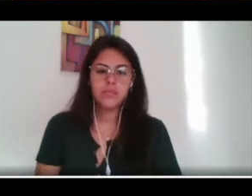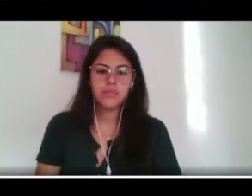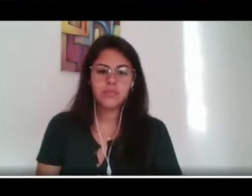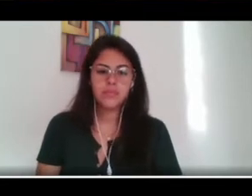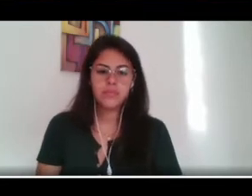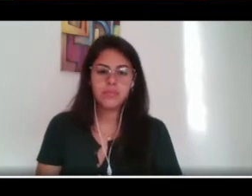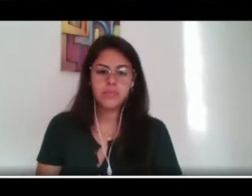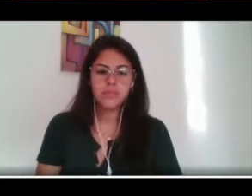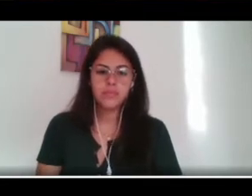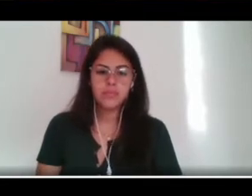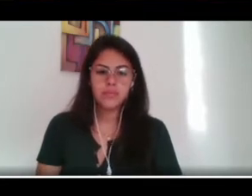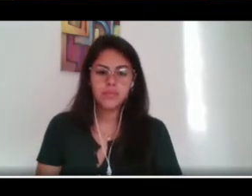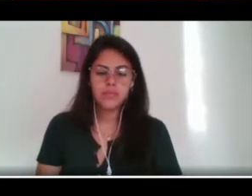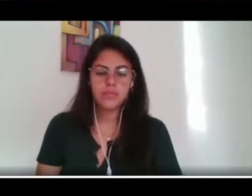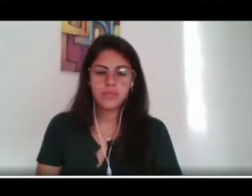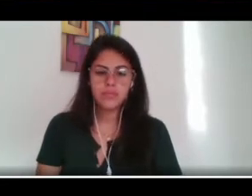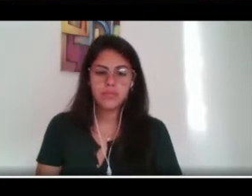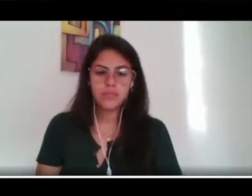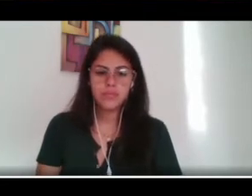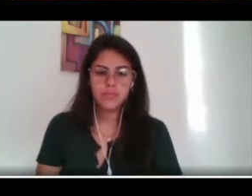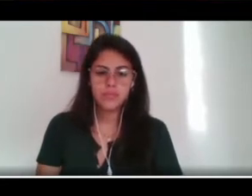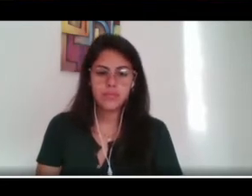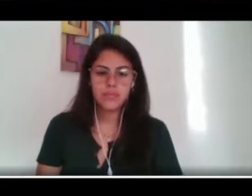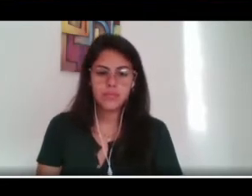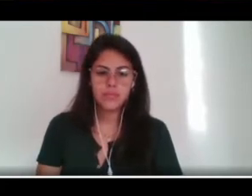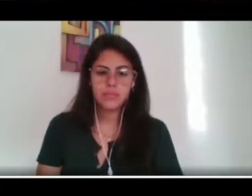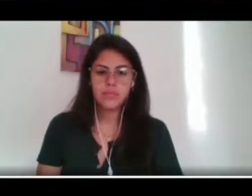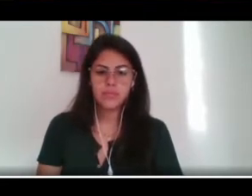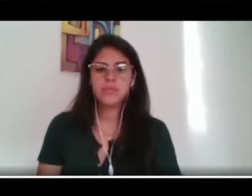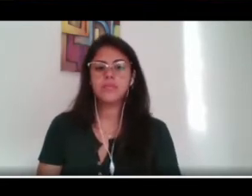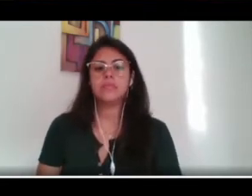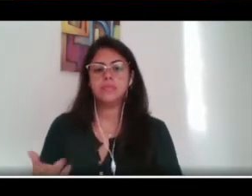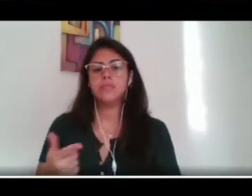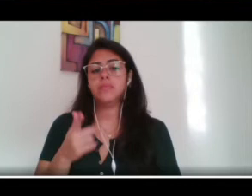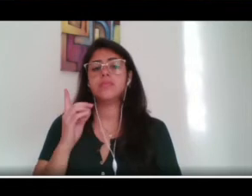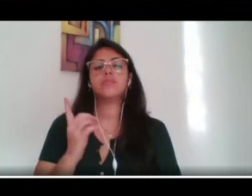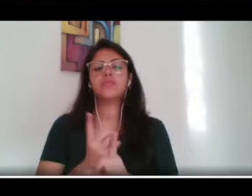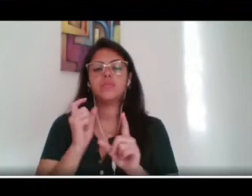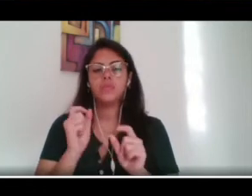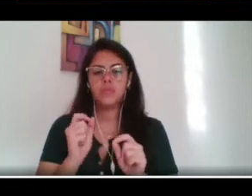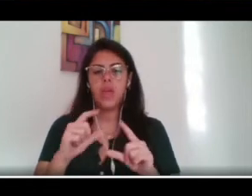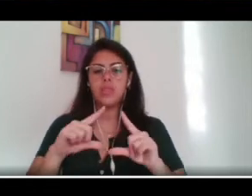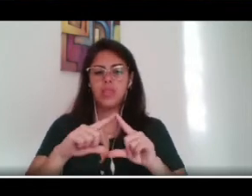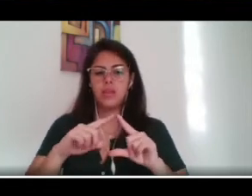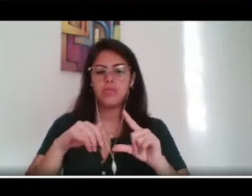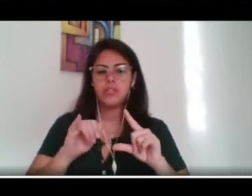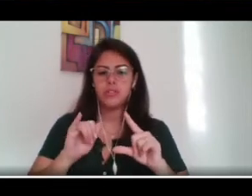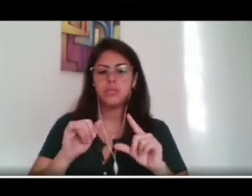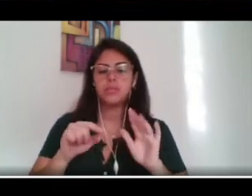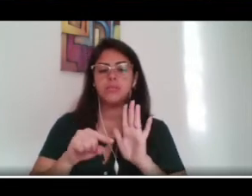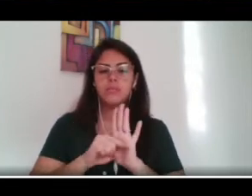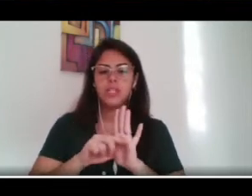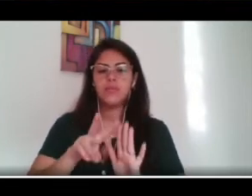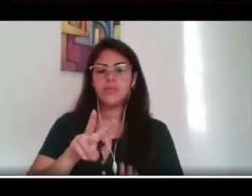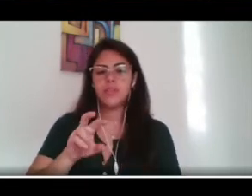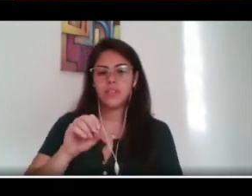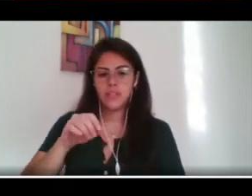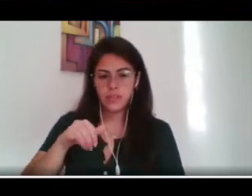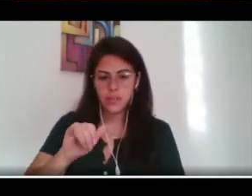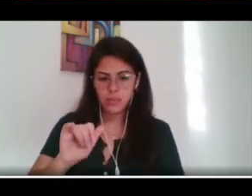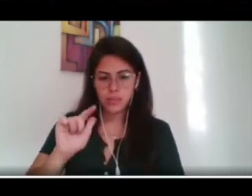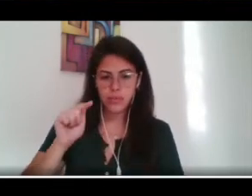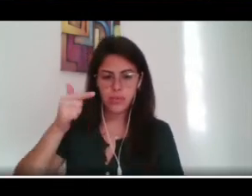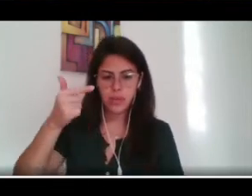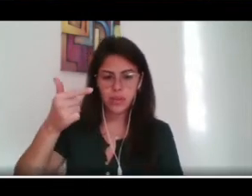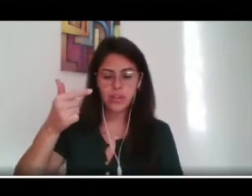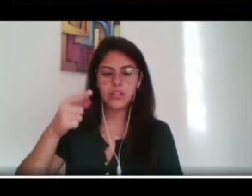ΔY igual a menos V0y ao quadrado dividido por 2A, que é igual